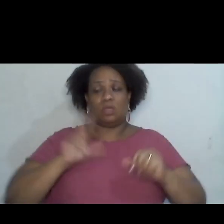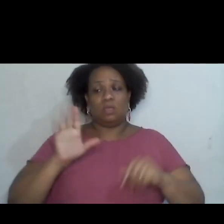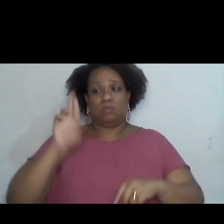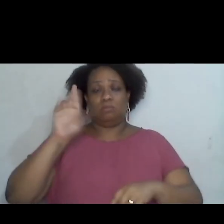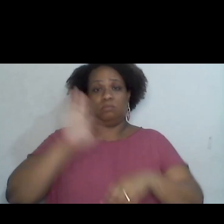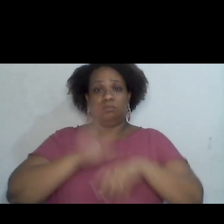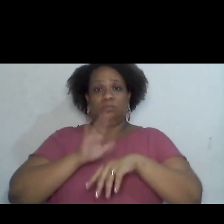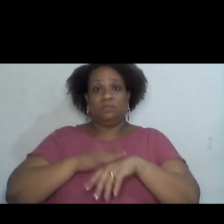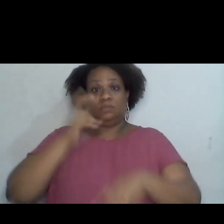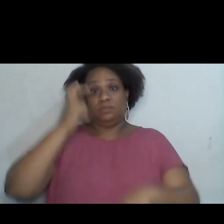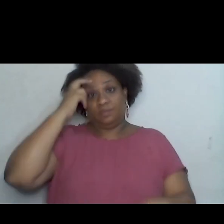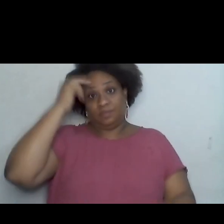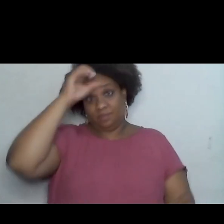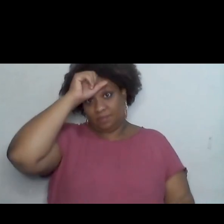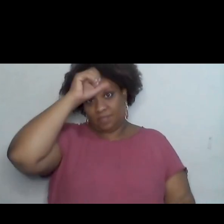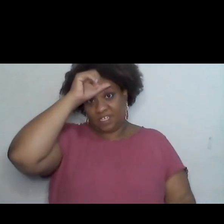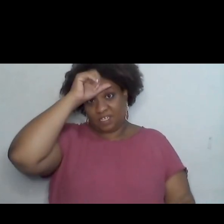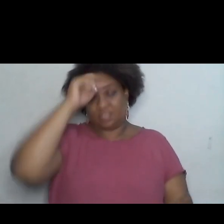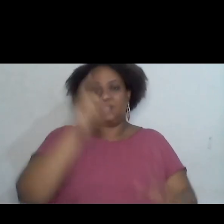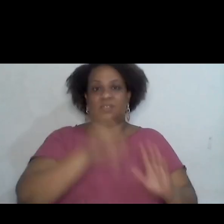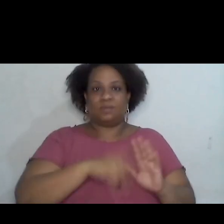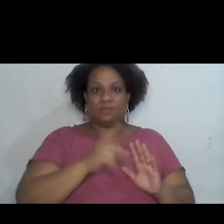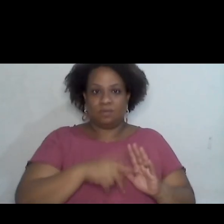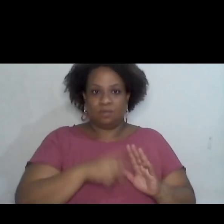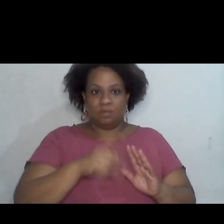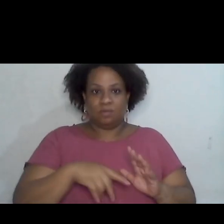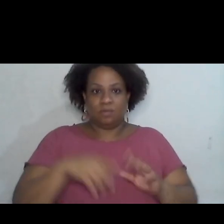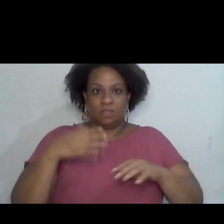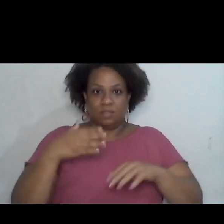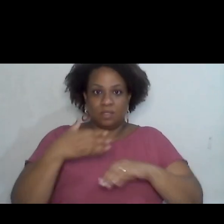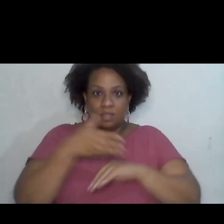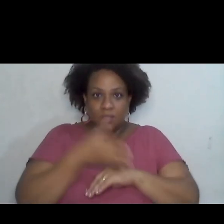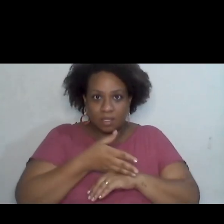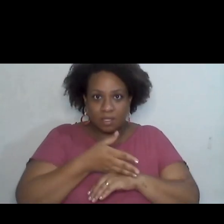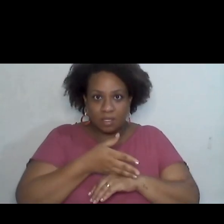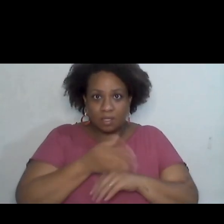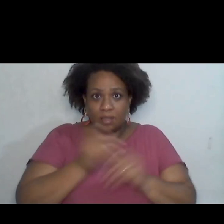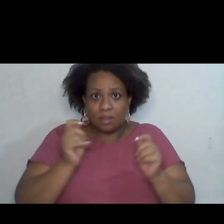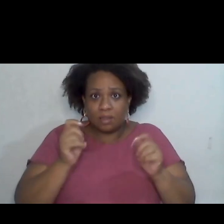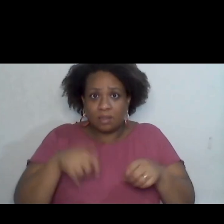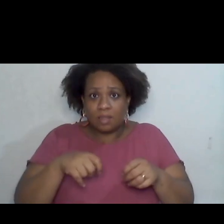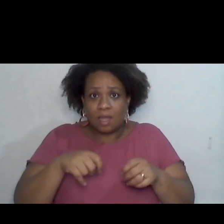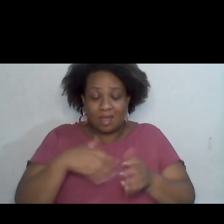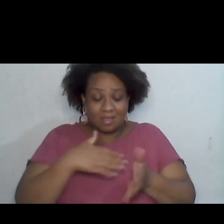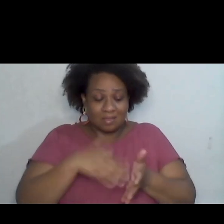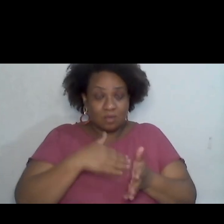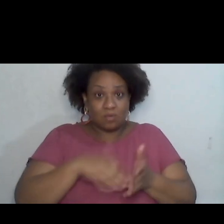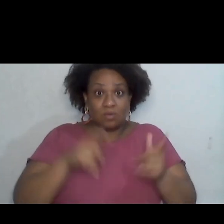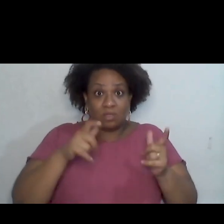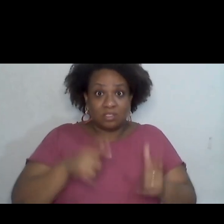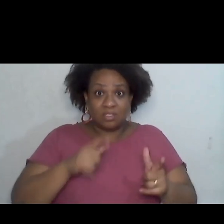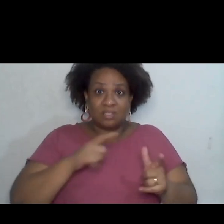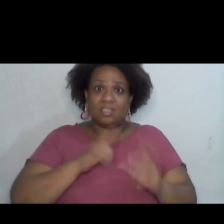cultura aprendam a fazer projetos, aprendam a prestar contas. A gente quer também colocar os espaços da Secult à disposição